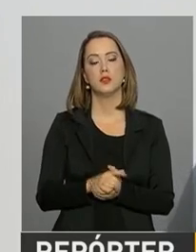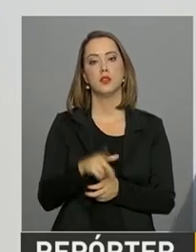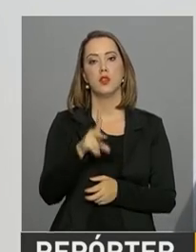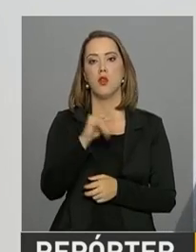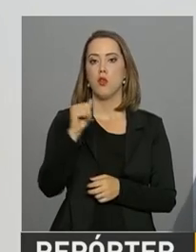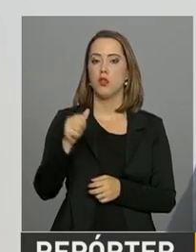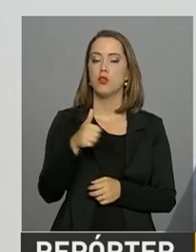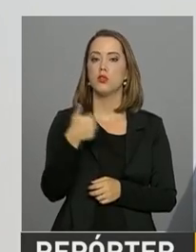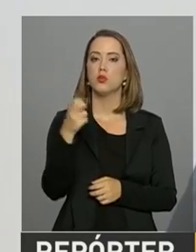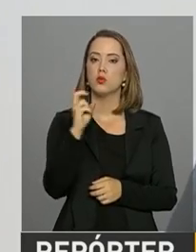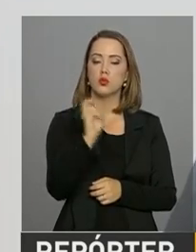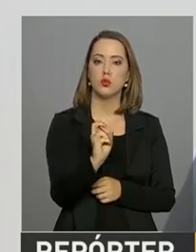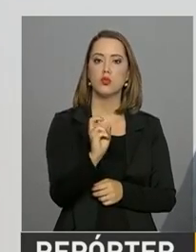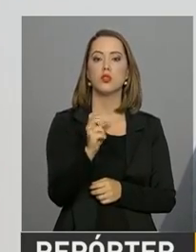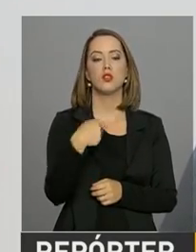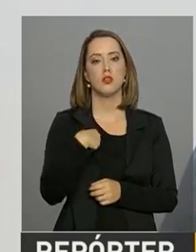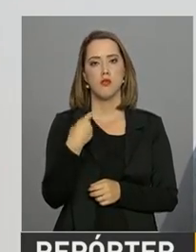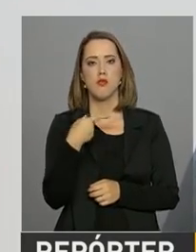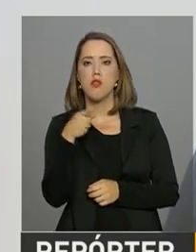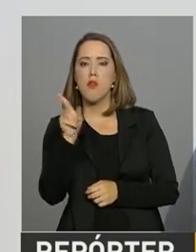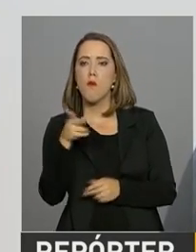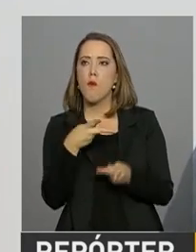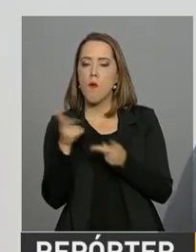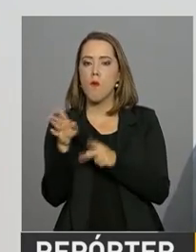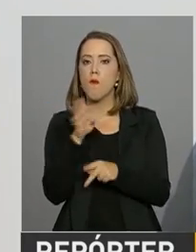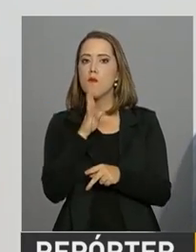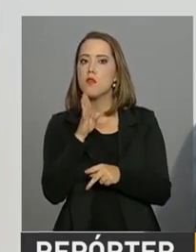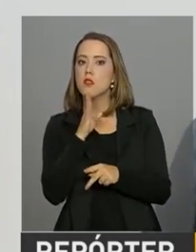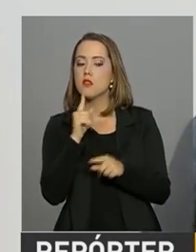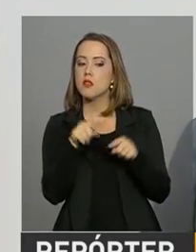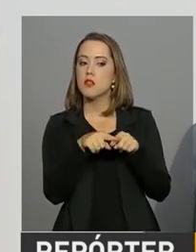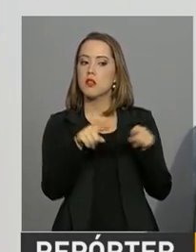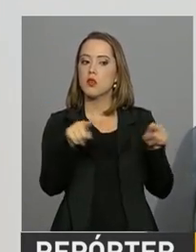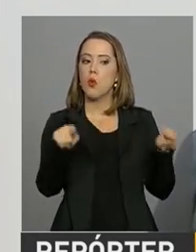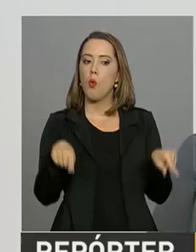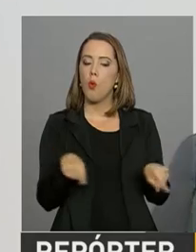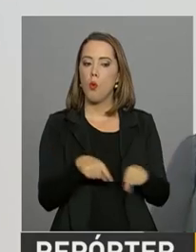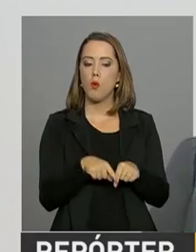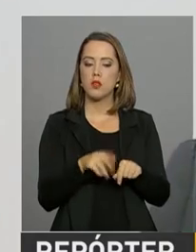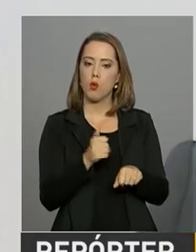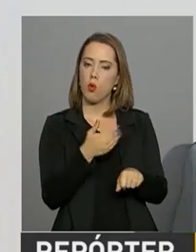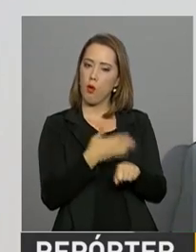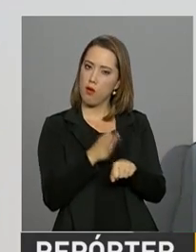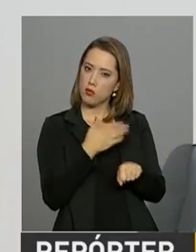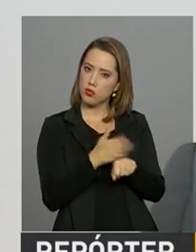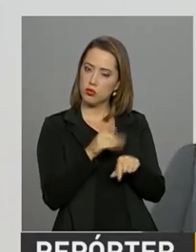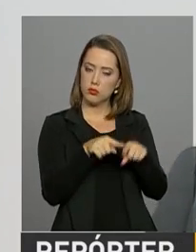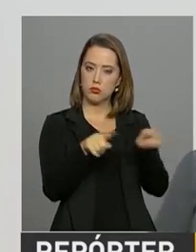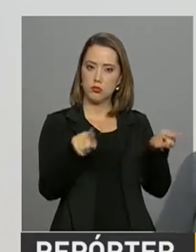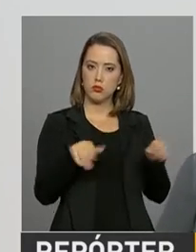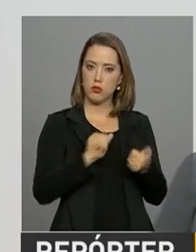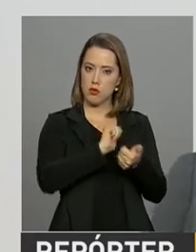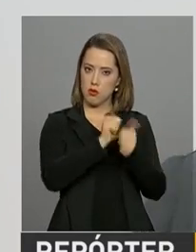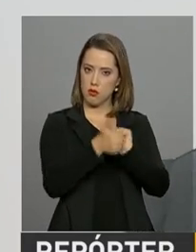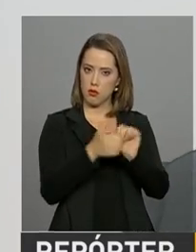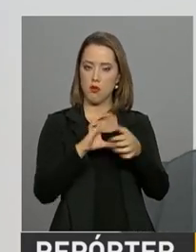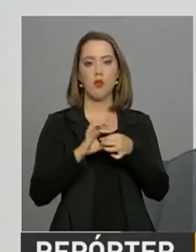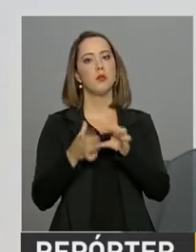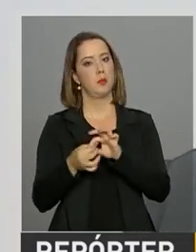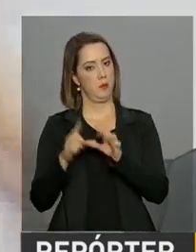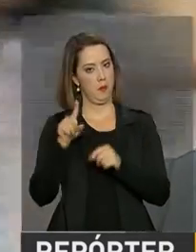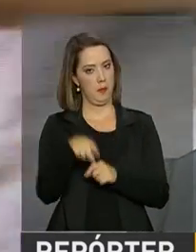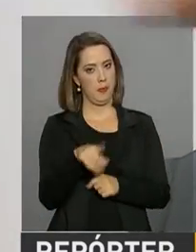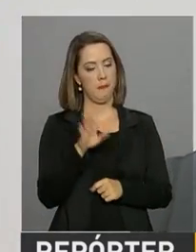dia 15 eu vou fazer uma visita ao centro olímpico não é e lá teri um encontro também com o presidente do coi e com outras